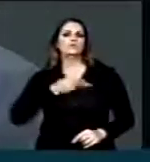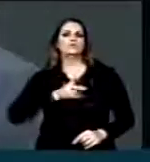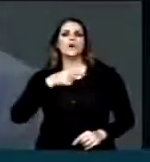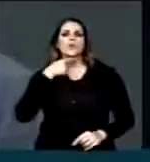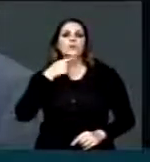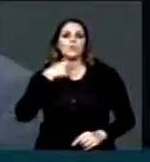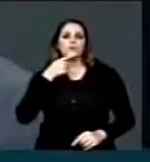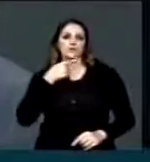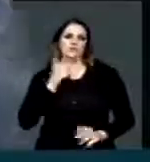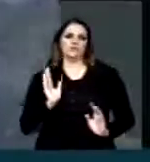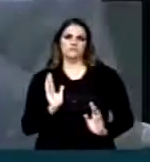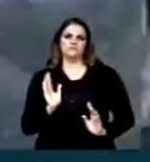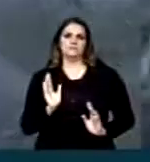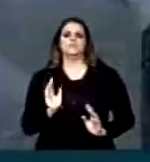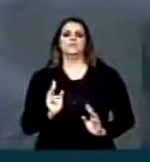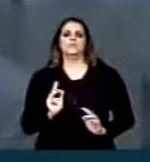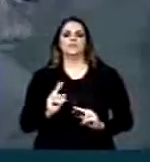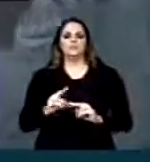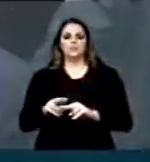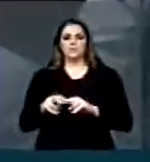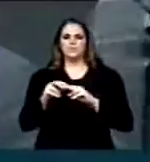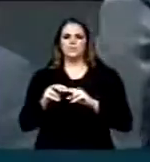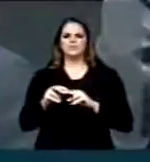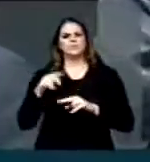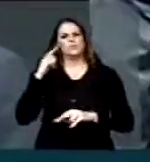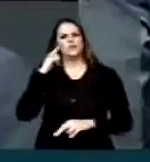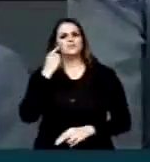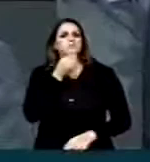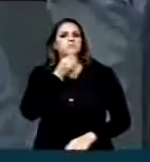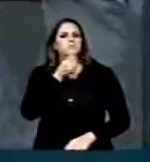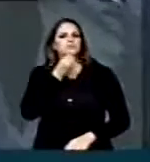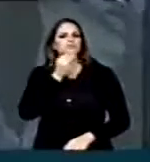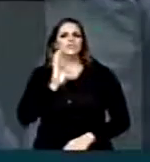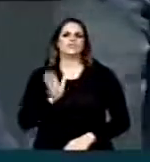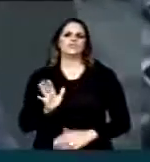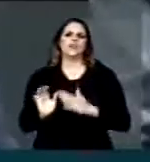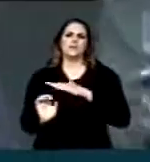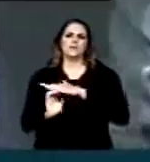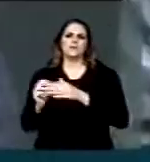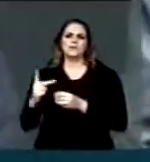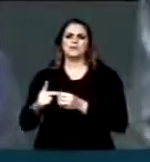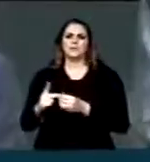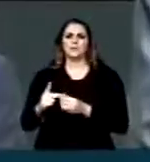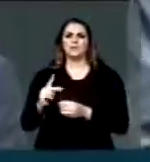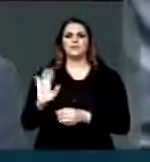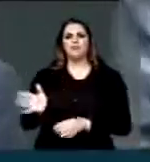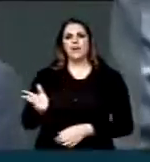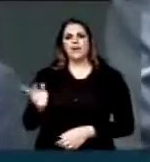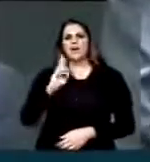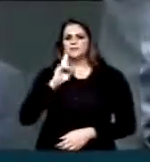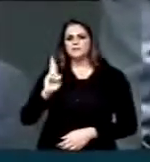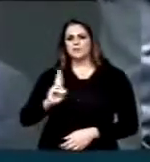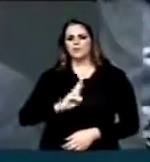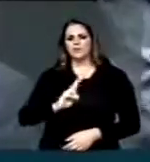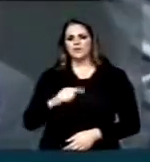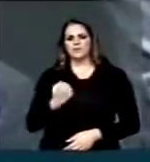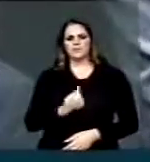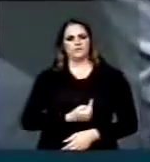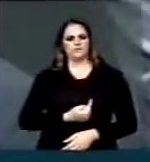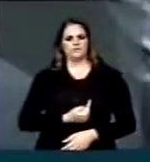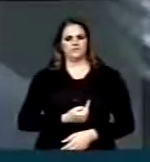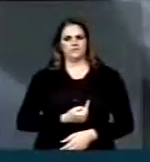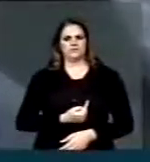entendemos que a Petrobras já deveria ter respondido convenientemente essa questão. E